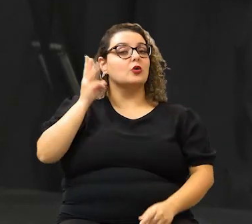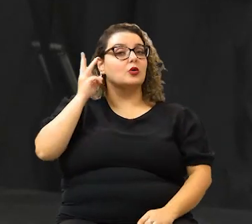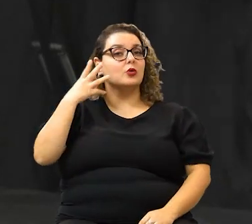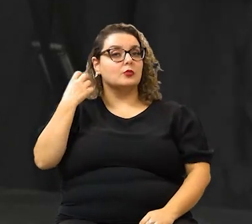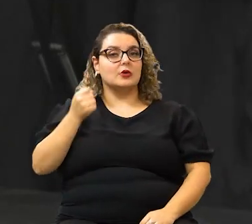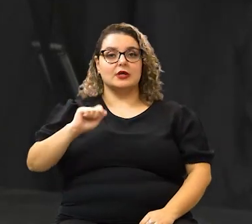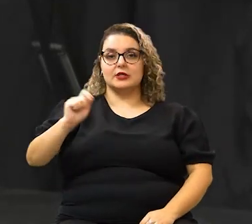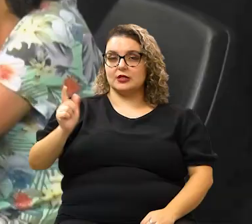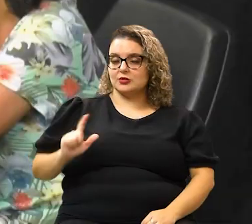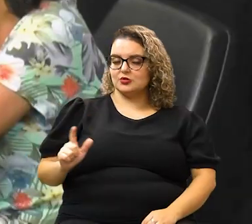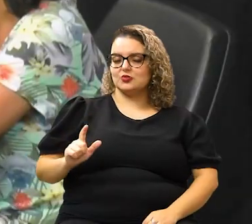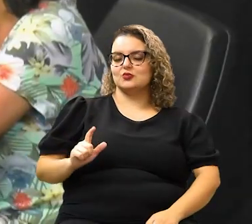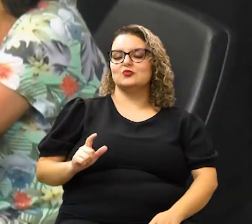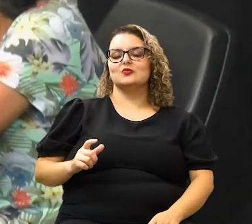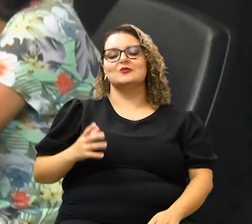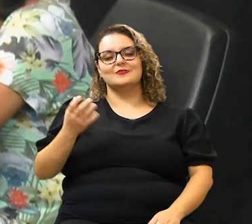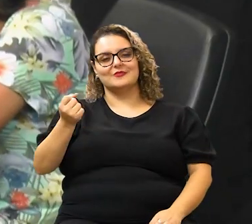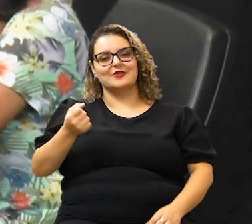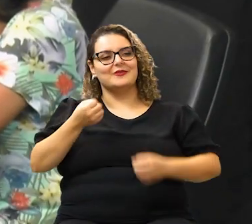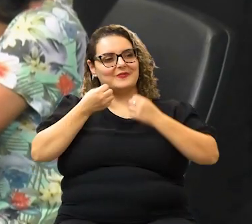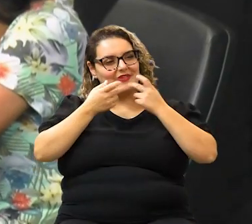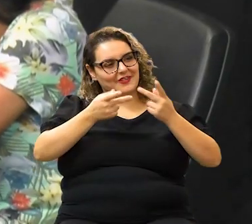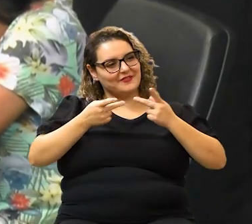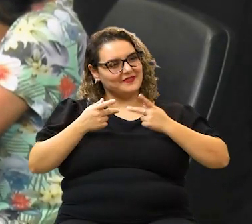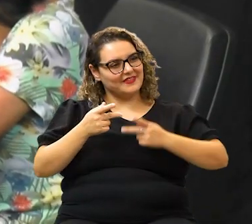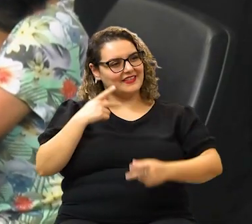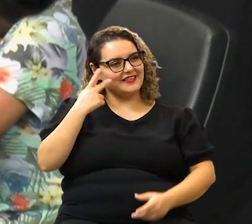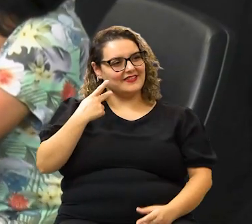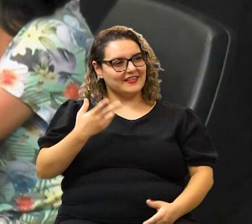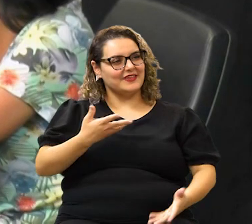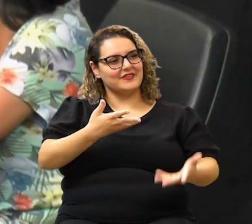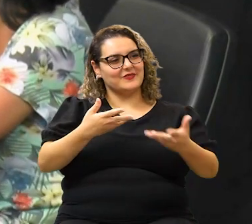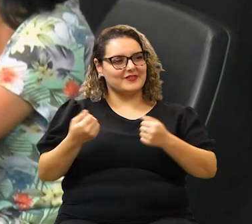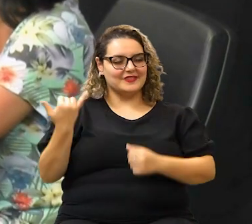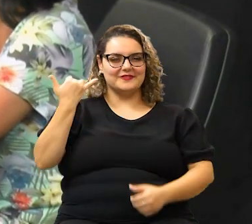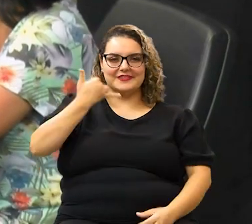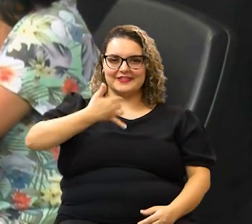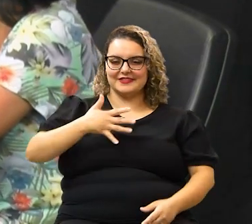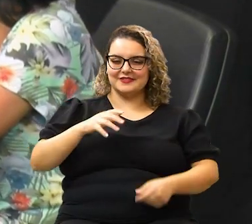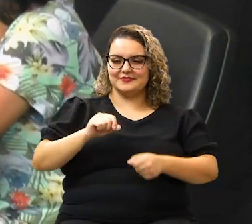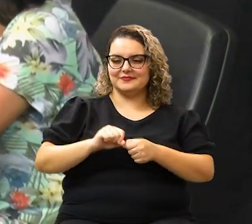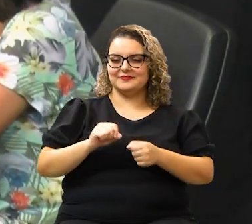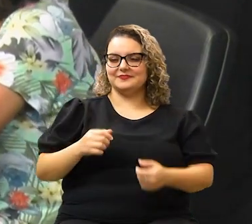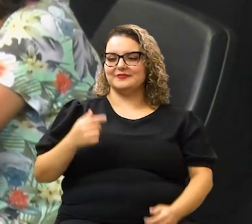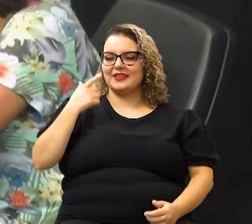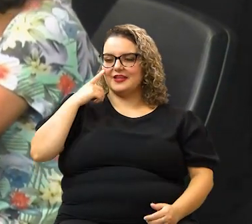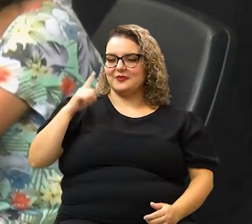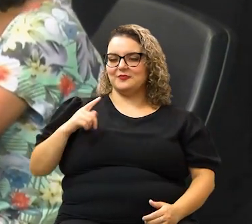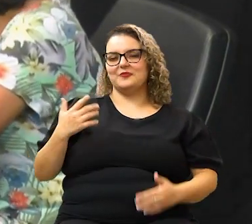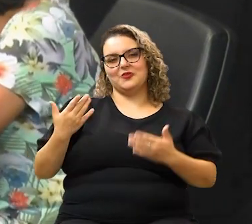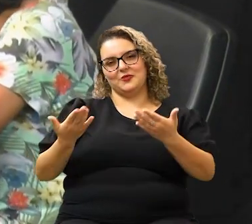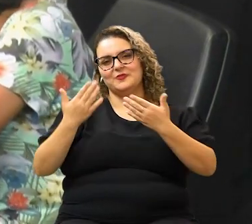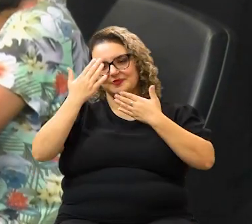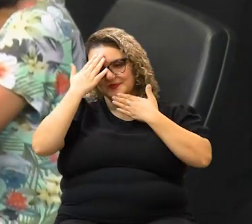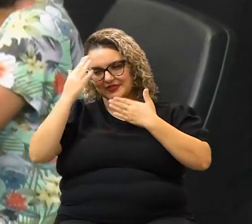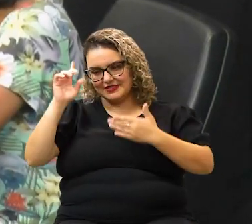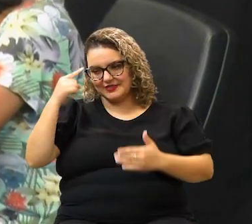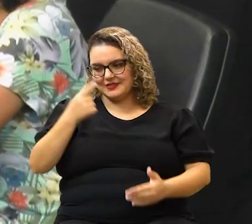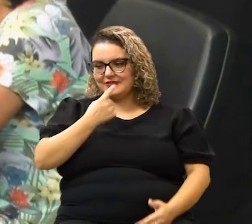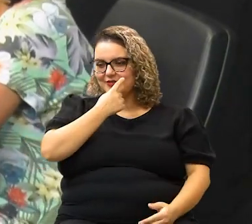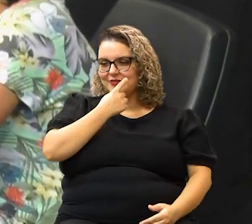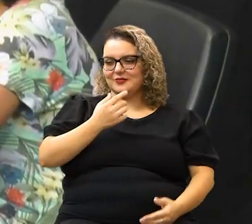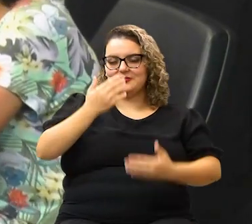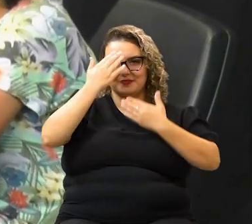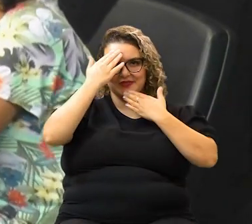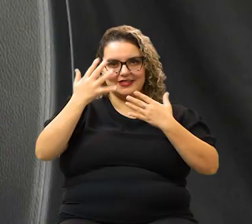e branco. Bem-vinda, vereadora. Também já convido a fazer, então, a sua áudio e autodescrição. Claro. Bom, obrigada, Mirna.